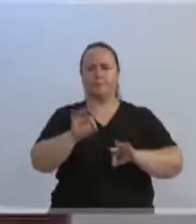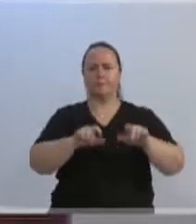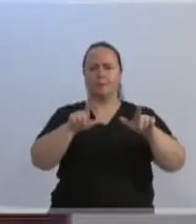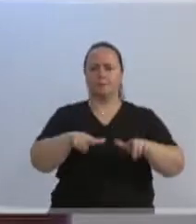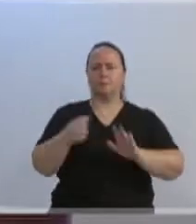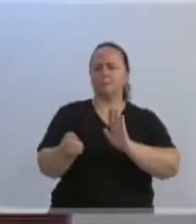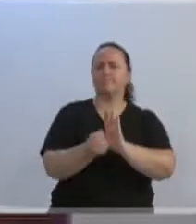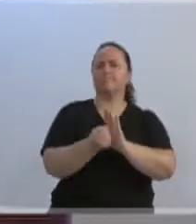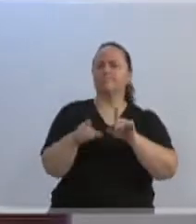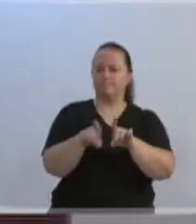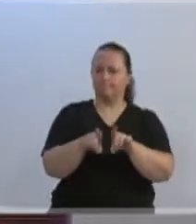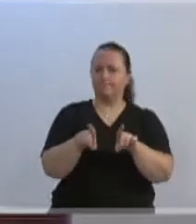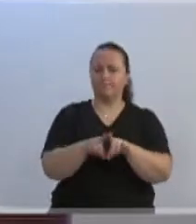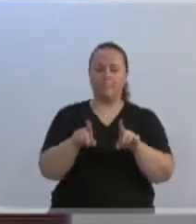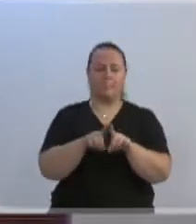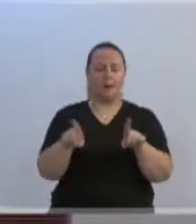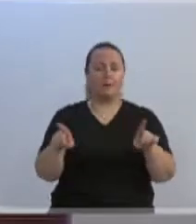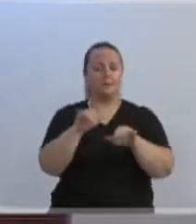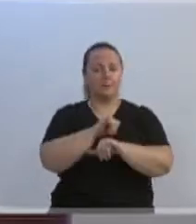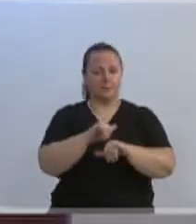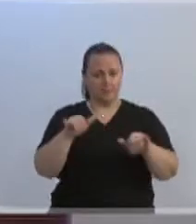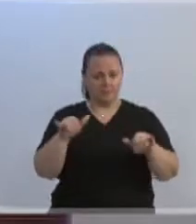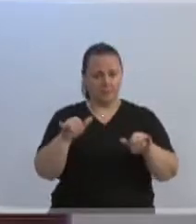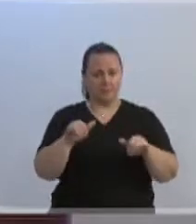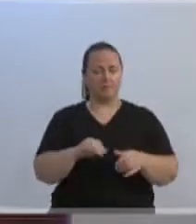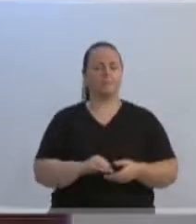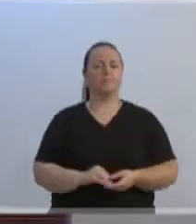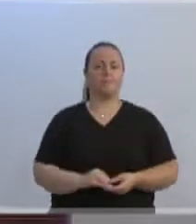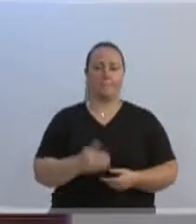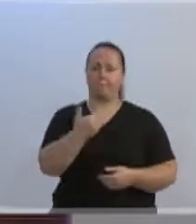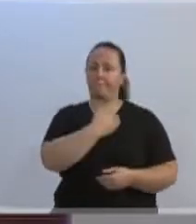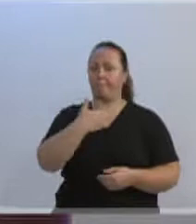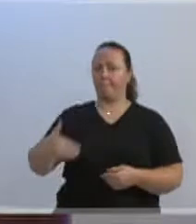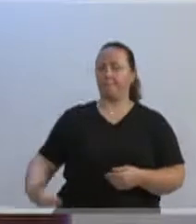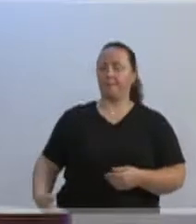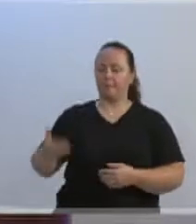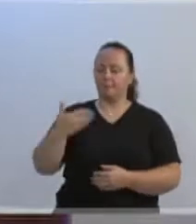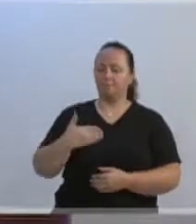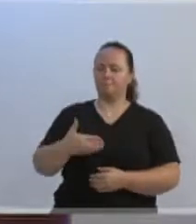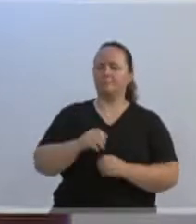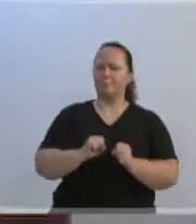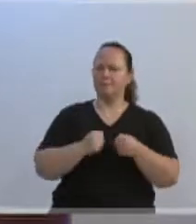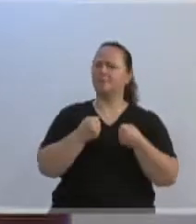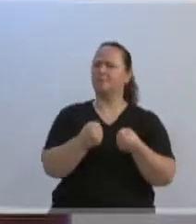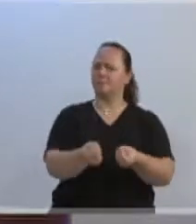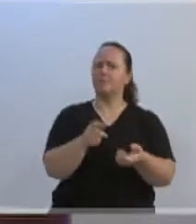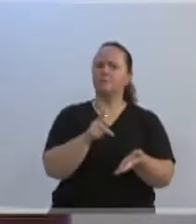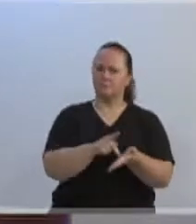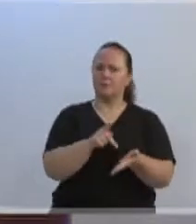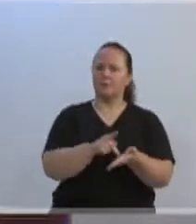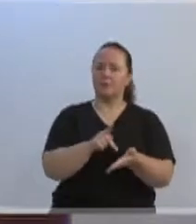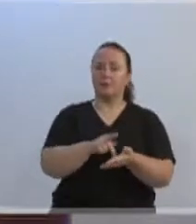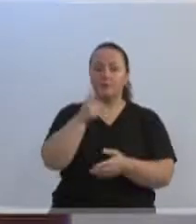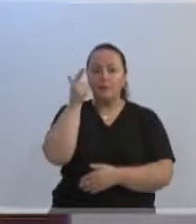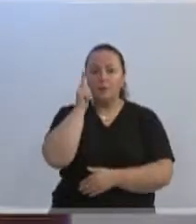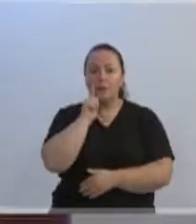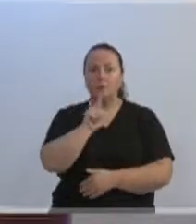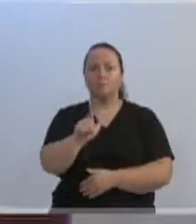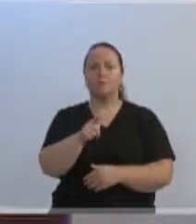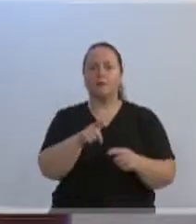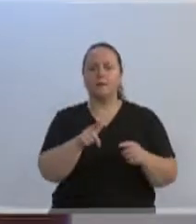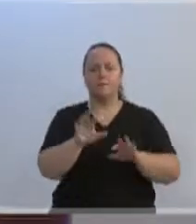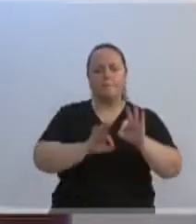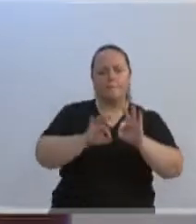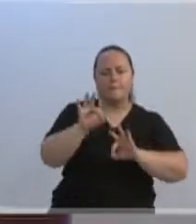muitos e muitos anos mas eu quero dizer a vossa excelência que o governo tem feito um esforço muito grande no sentido de viabilizar a regularização